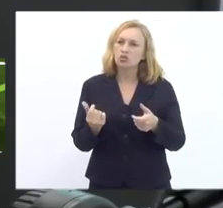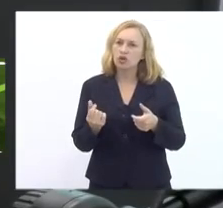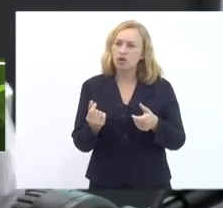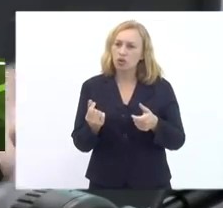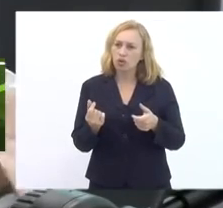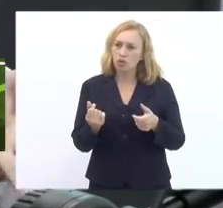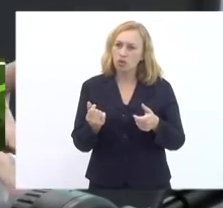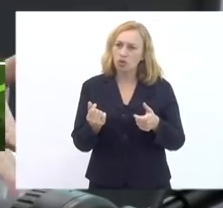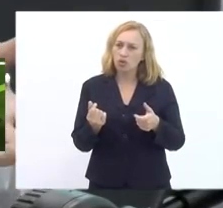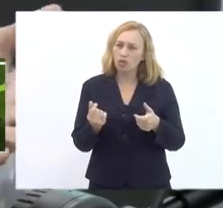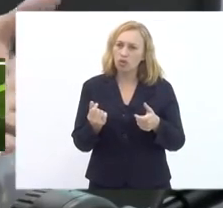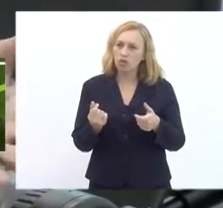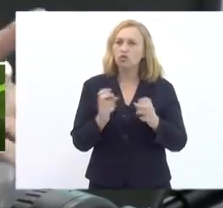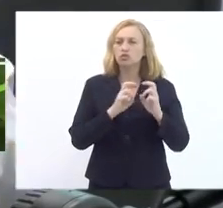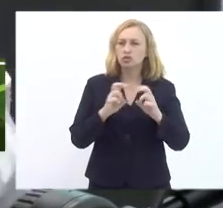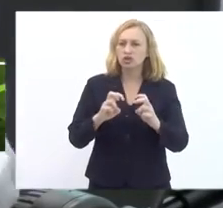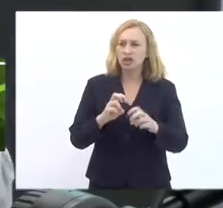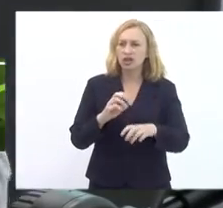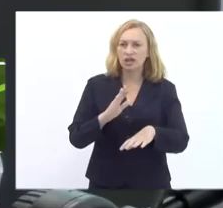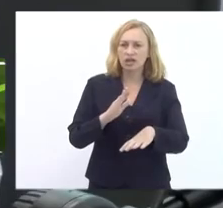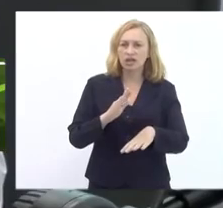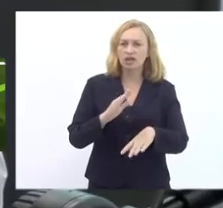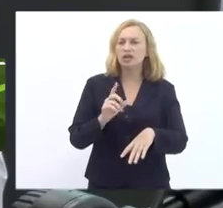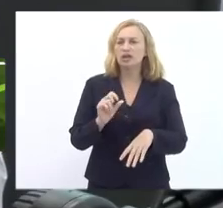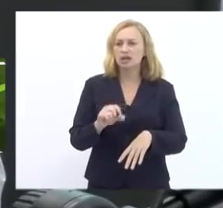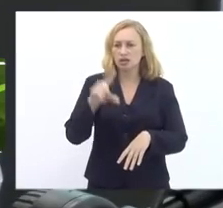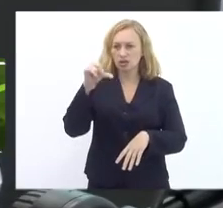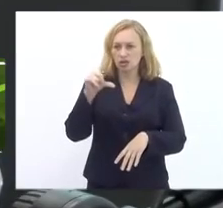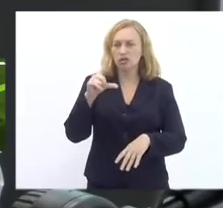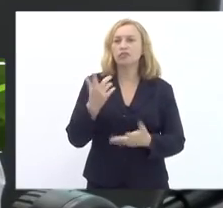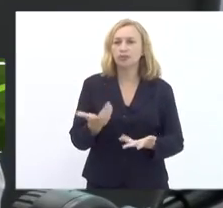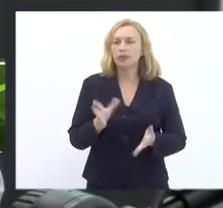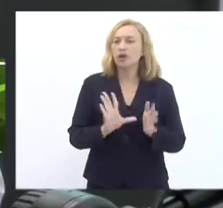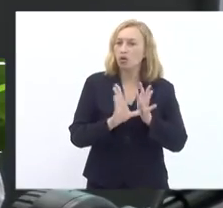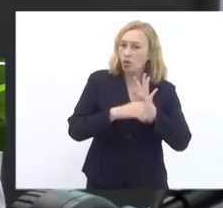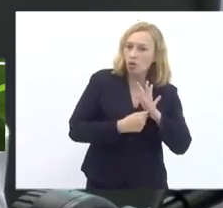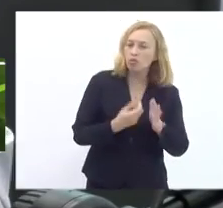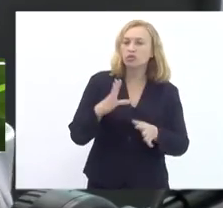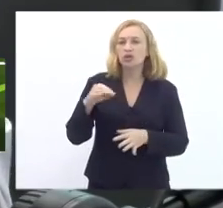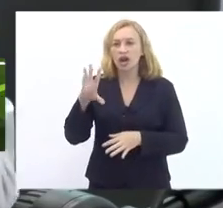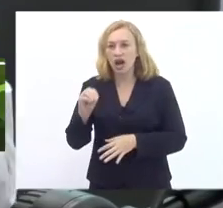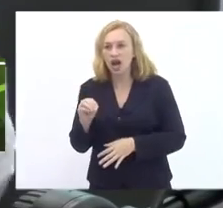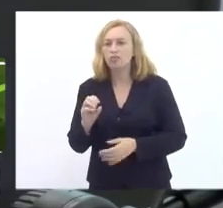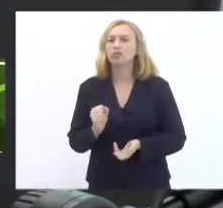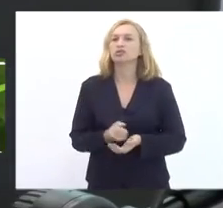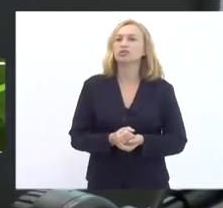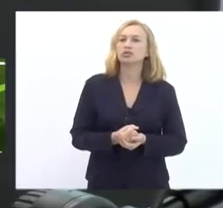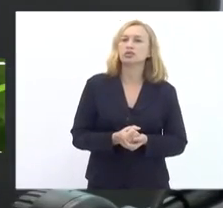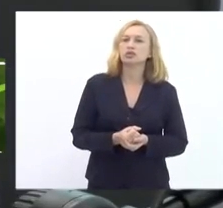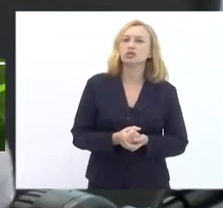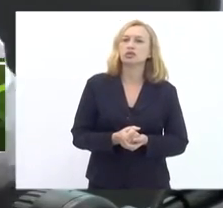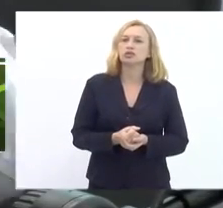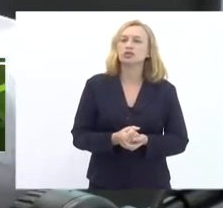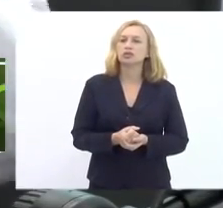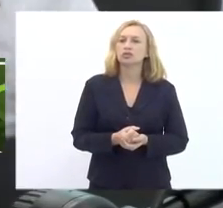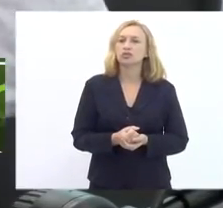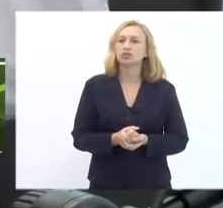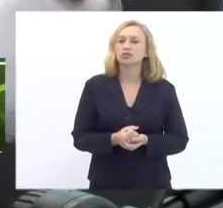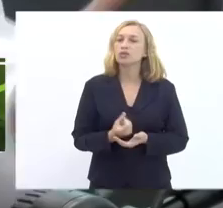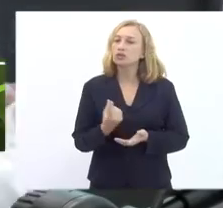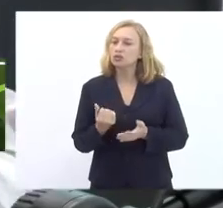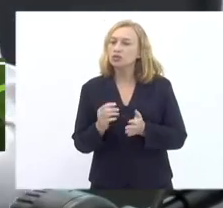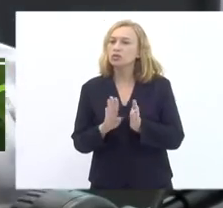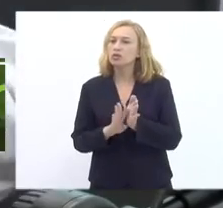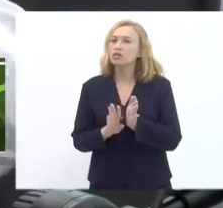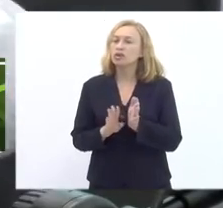tendo visto esses custos todos operacionais, que furtam os cabos, né? Tem aí uma demanda significativa de custos para poder repor